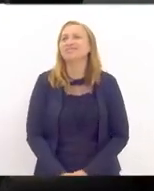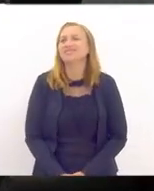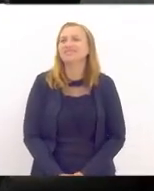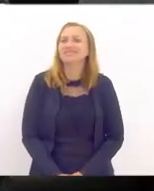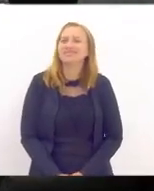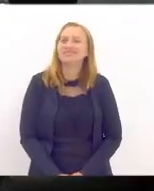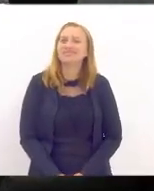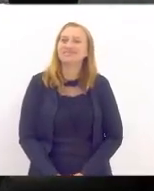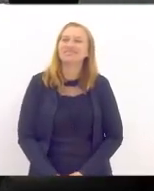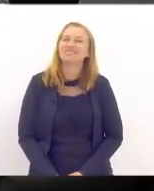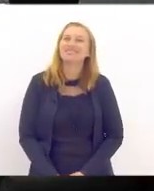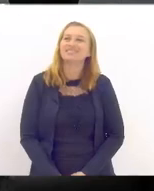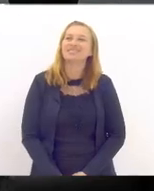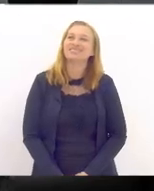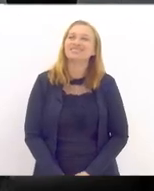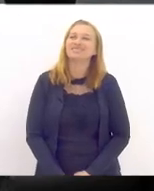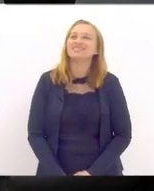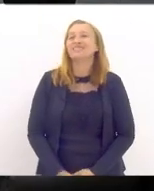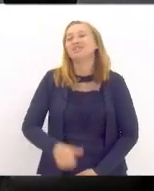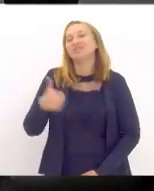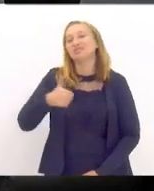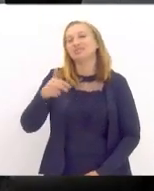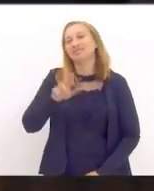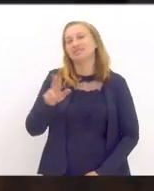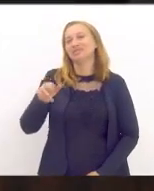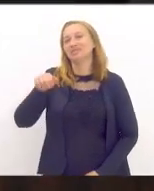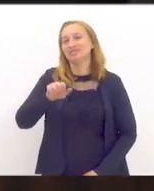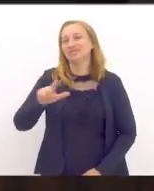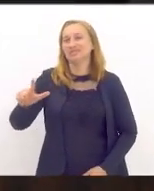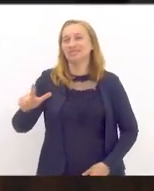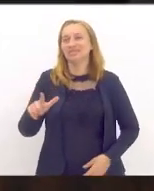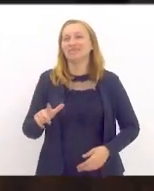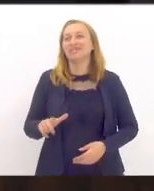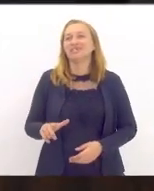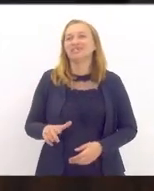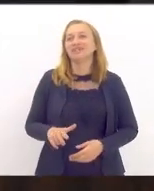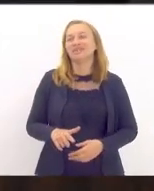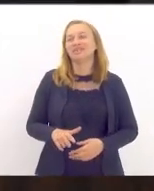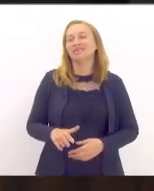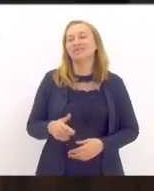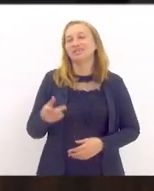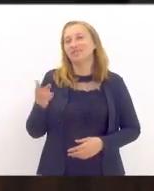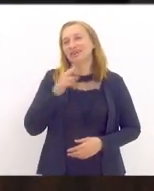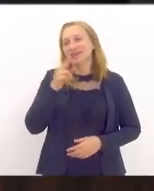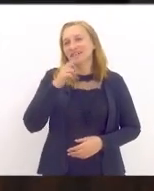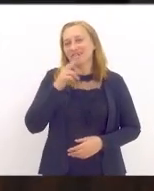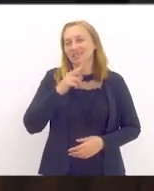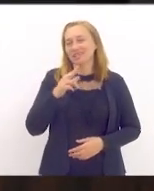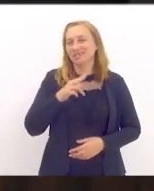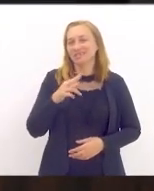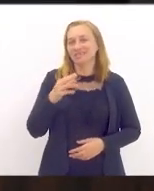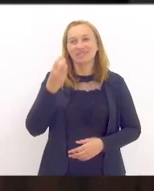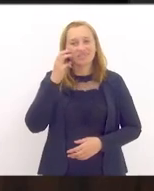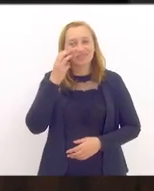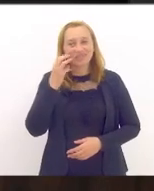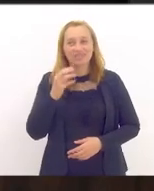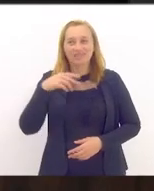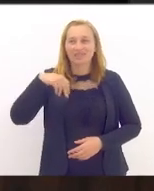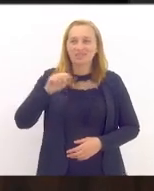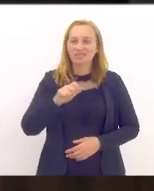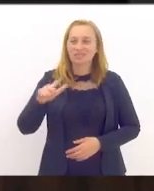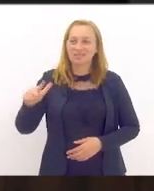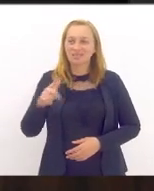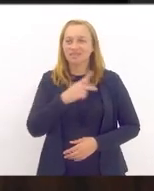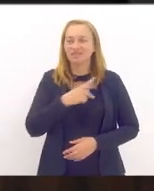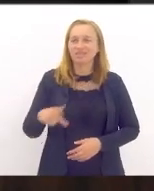Carneiro É não é porque o primeiro nome é Noel de Carvalho eu para andar rápido valdec Carvalho mas é o Noel que é o